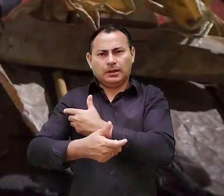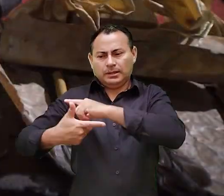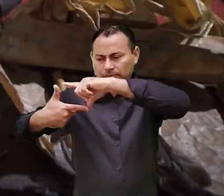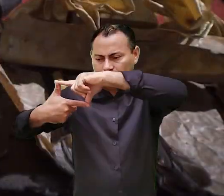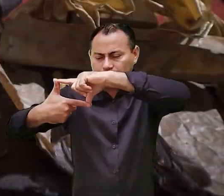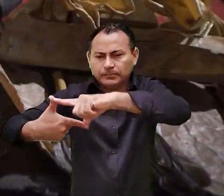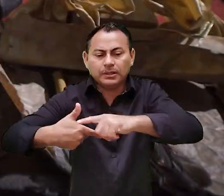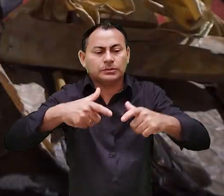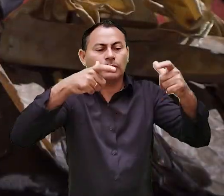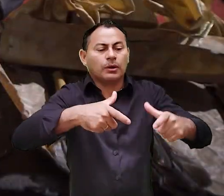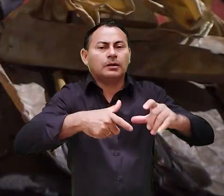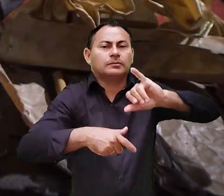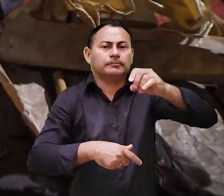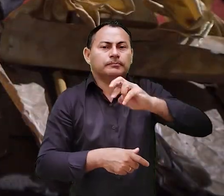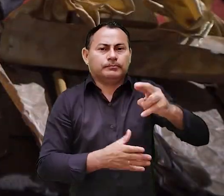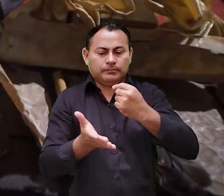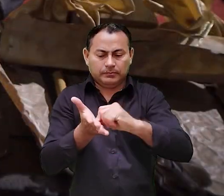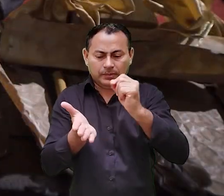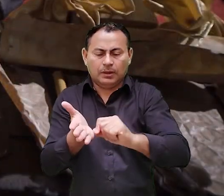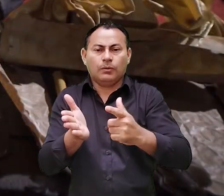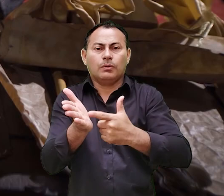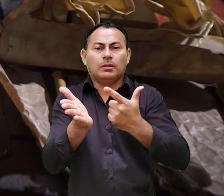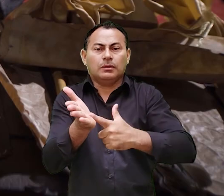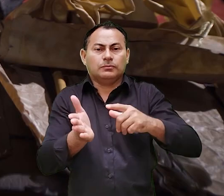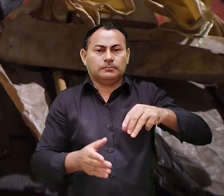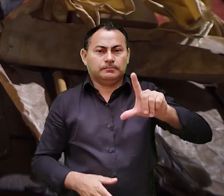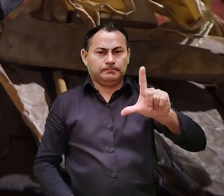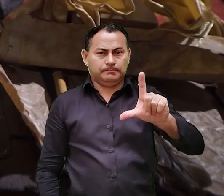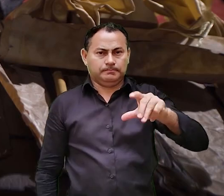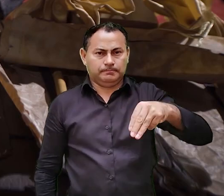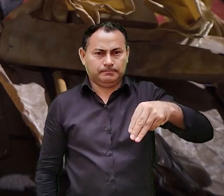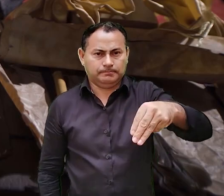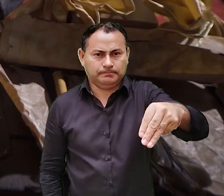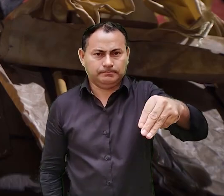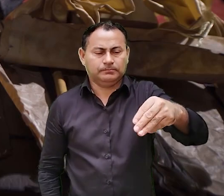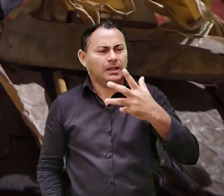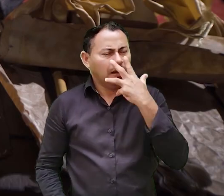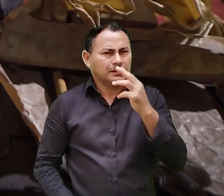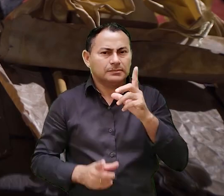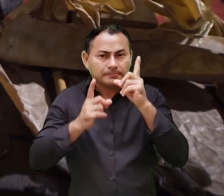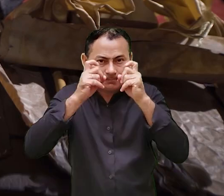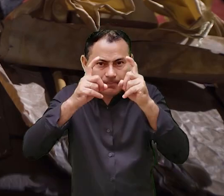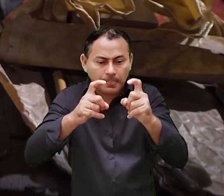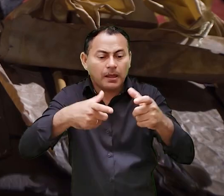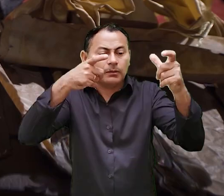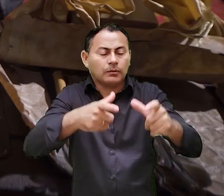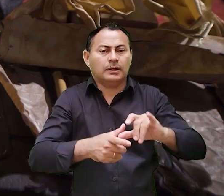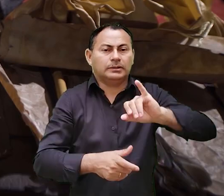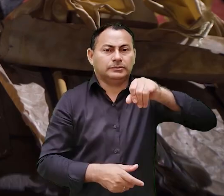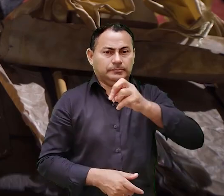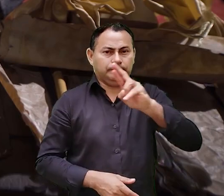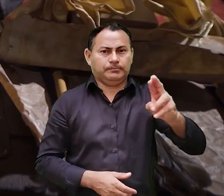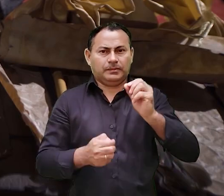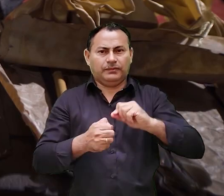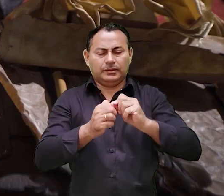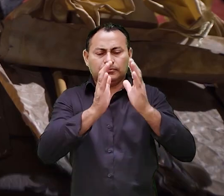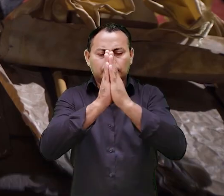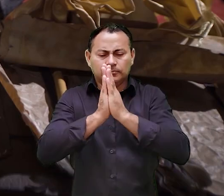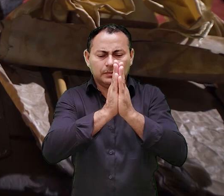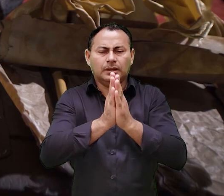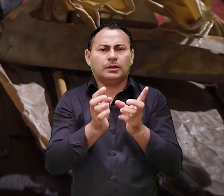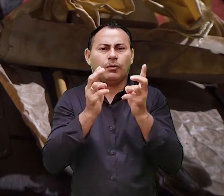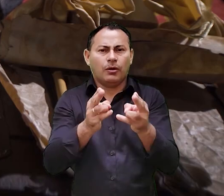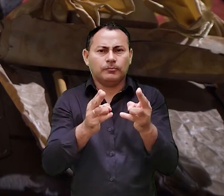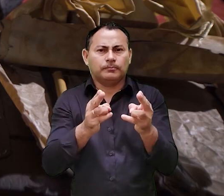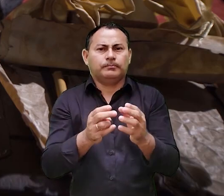que foi neste lugar que Jeremias escreveu o livro de Lamentações. Acho isso muito interessante porque foi nesse lugar que Jeremias fez